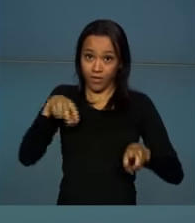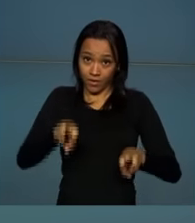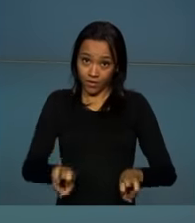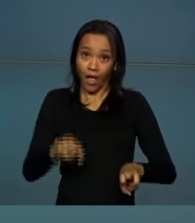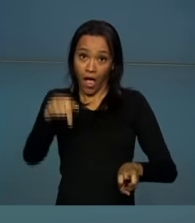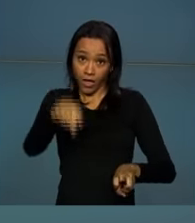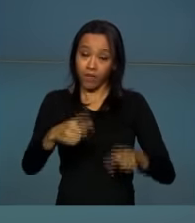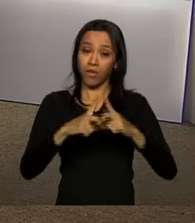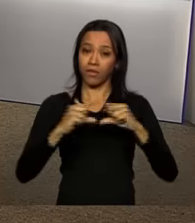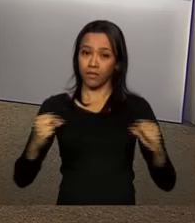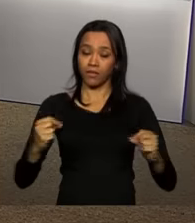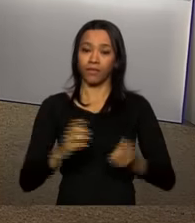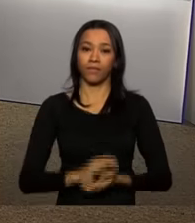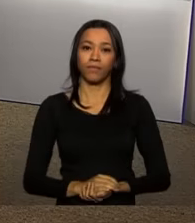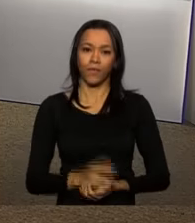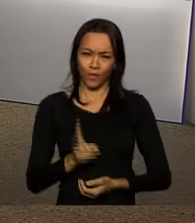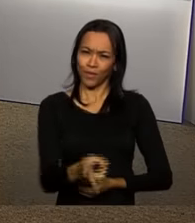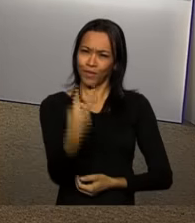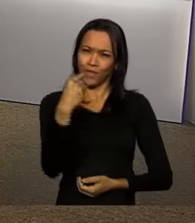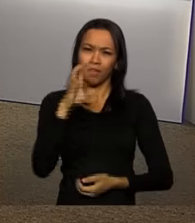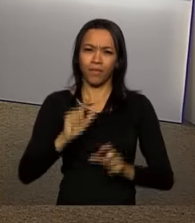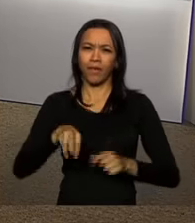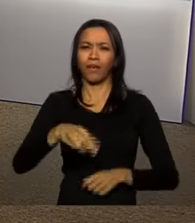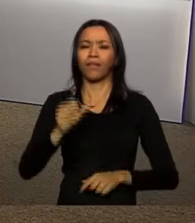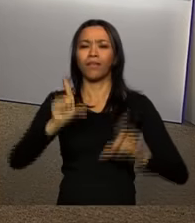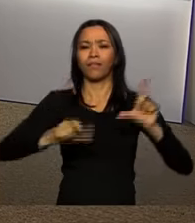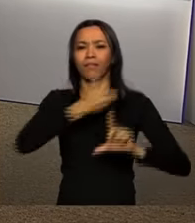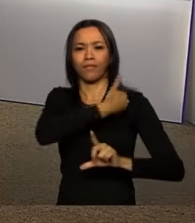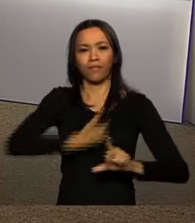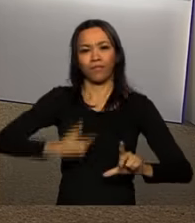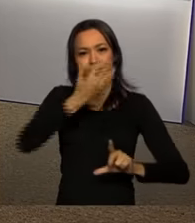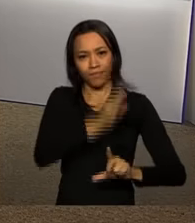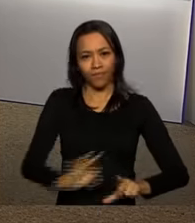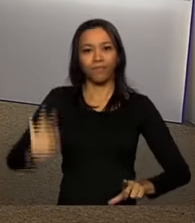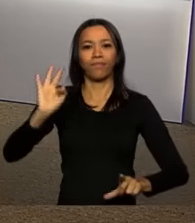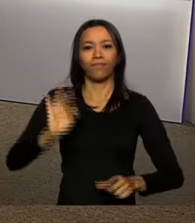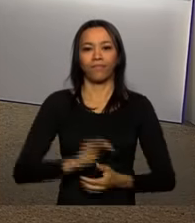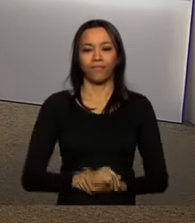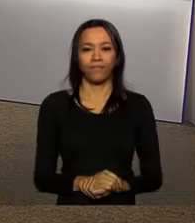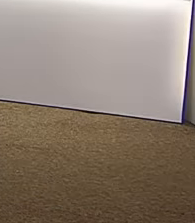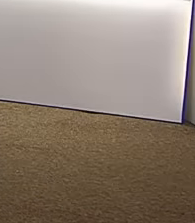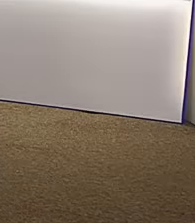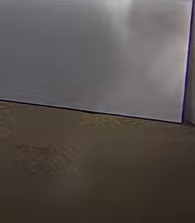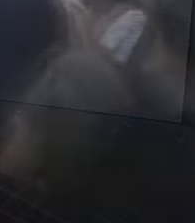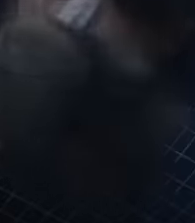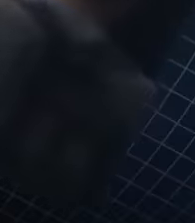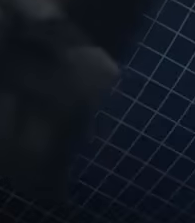Itamaraty, aqui em Brasília. Continue com a gente na NBR, a TV do Governo Federal.